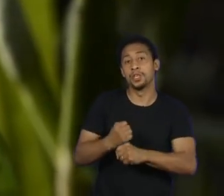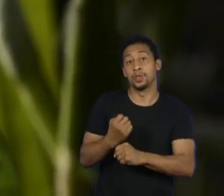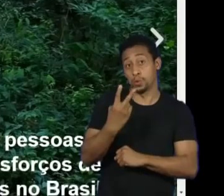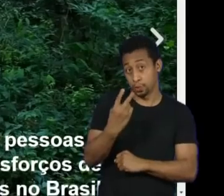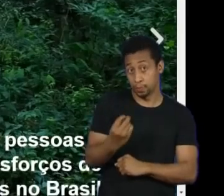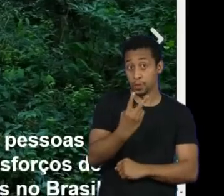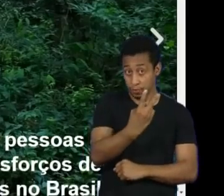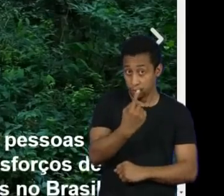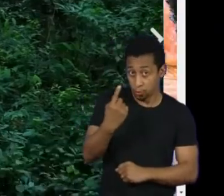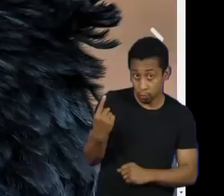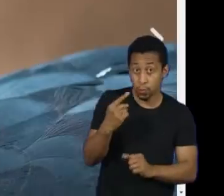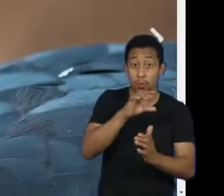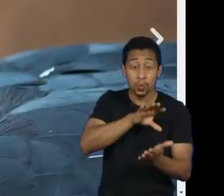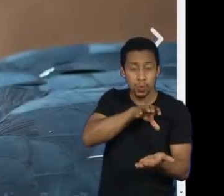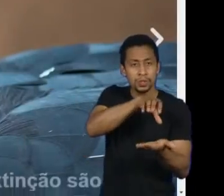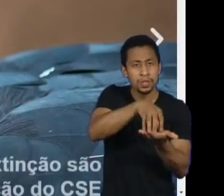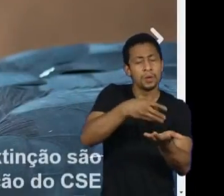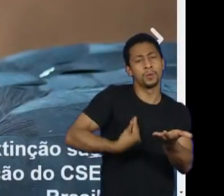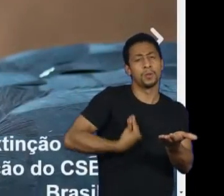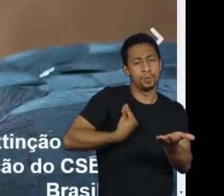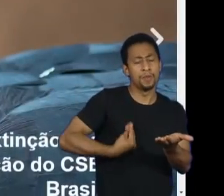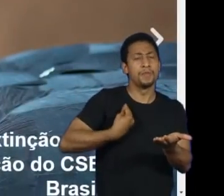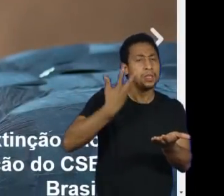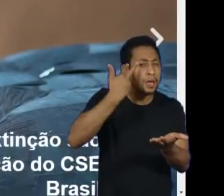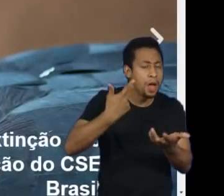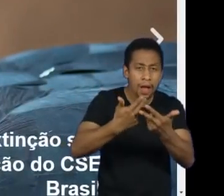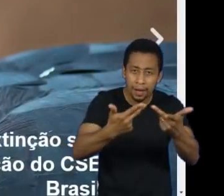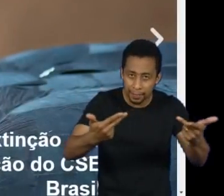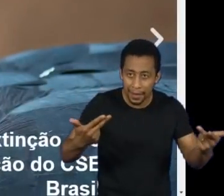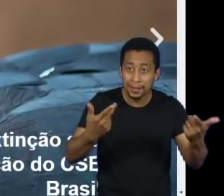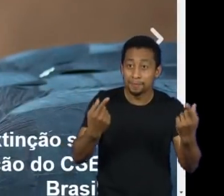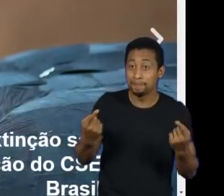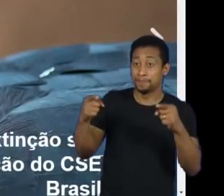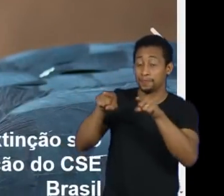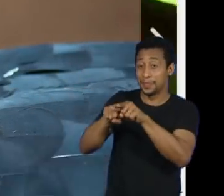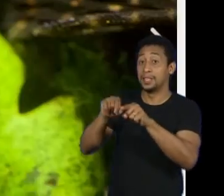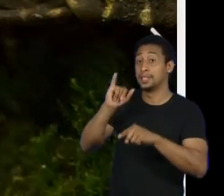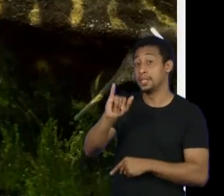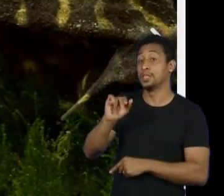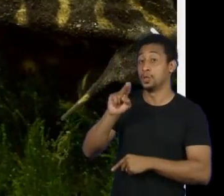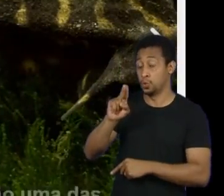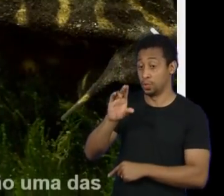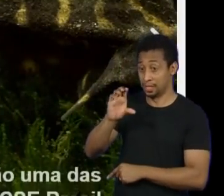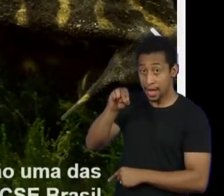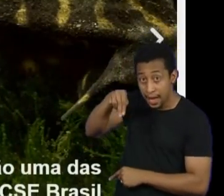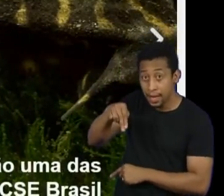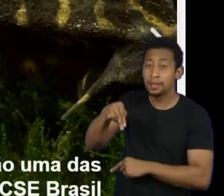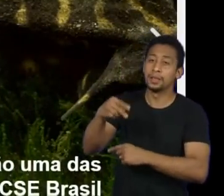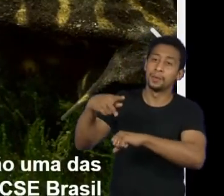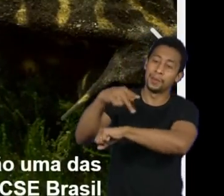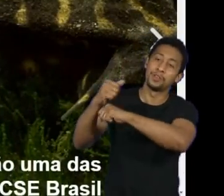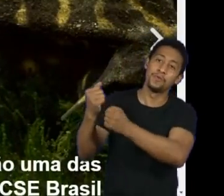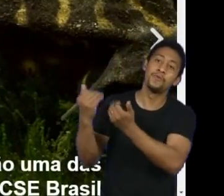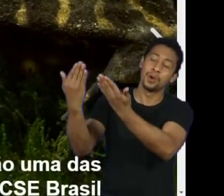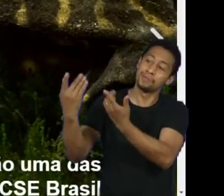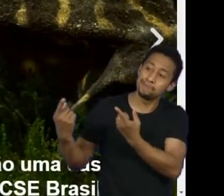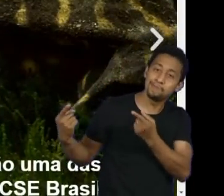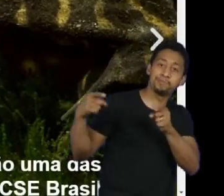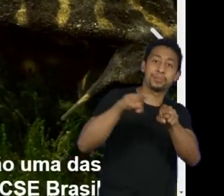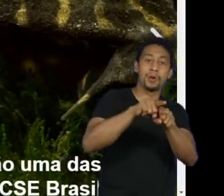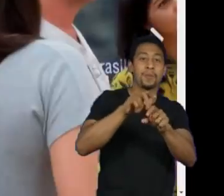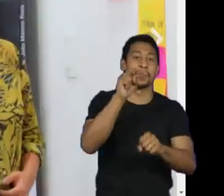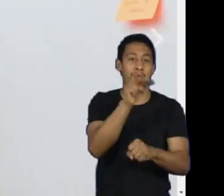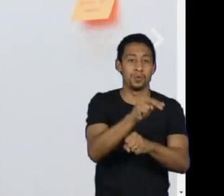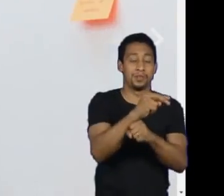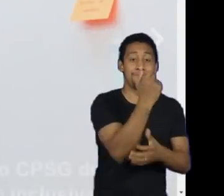2021, o Centro de Sobrevivência de Espécies, ligado à IUCN, União Internacional para a Conservação da